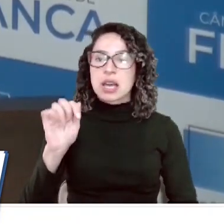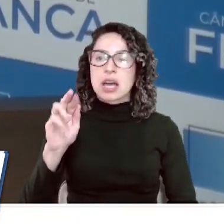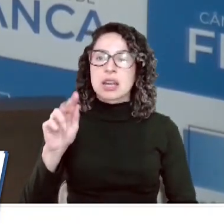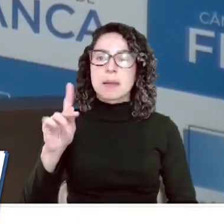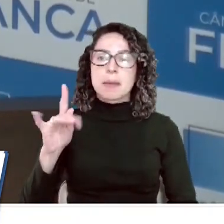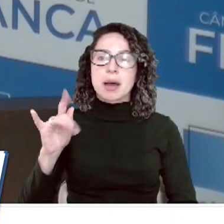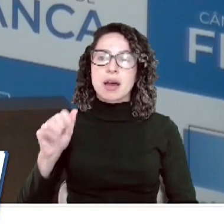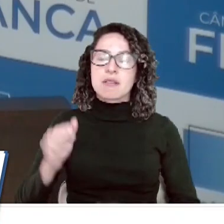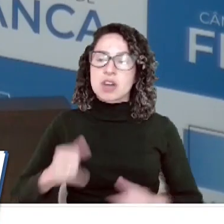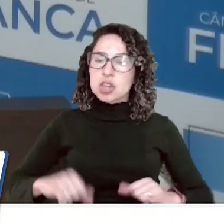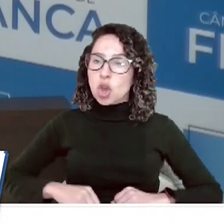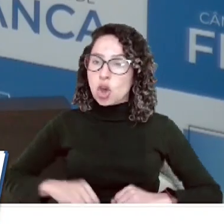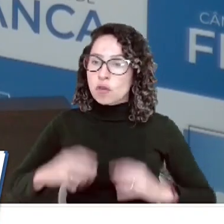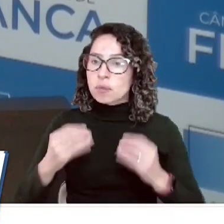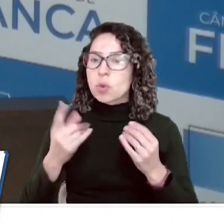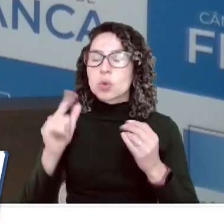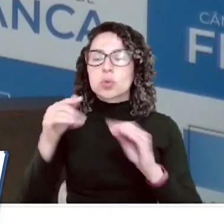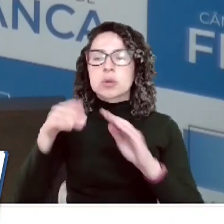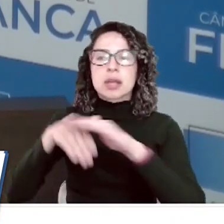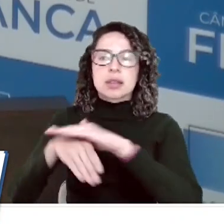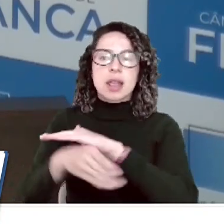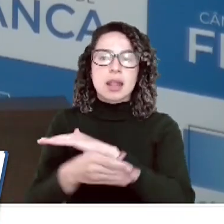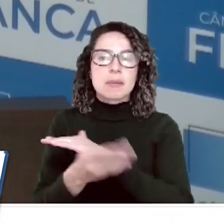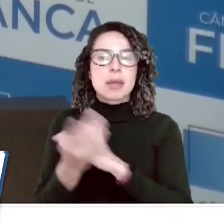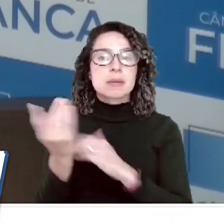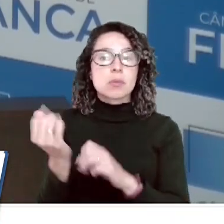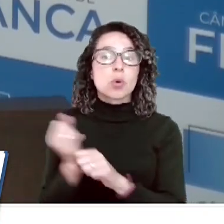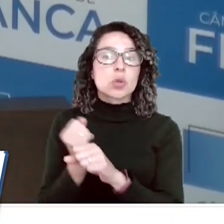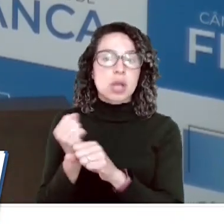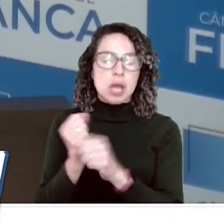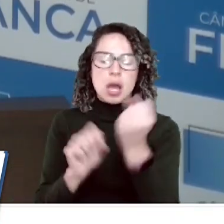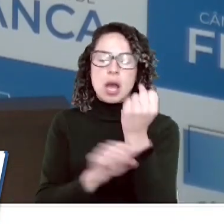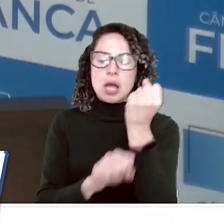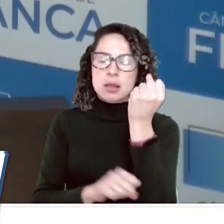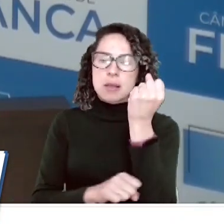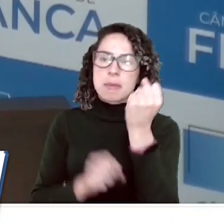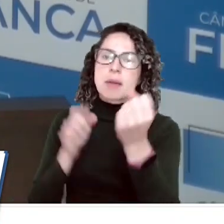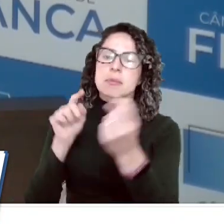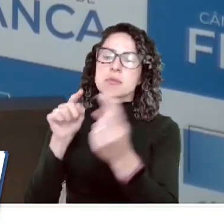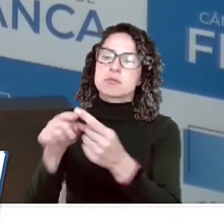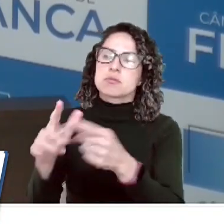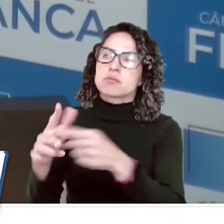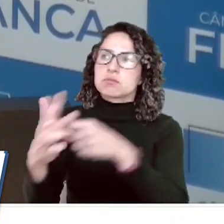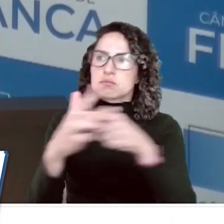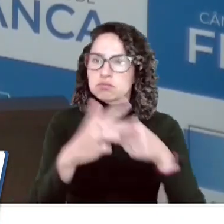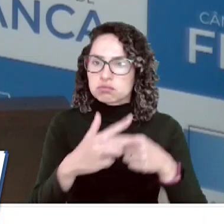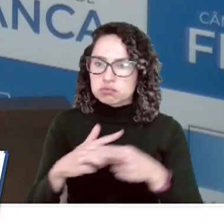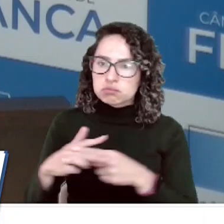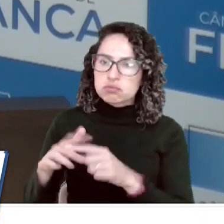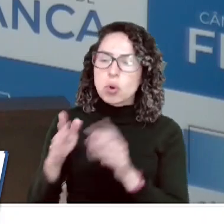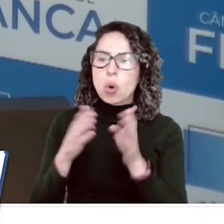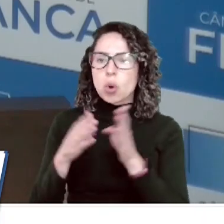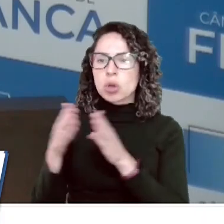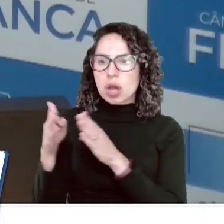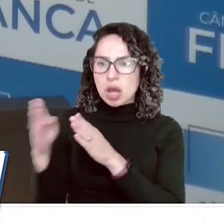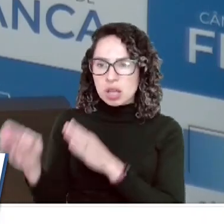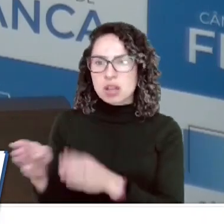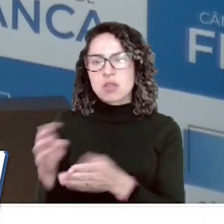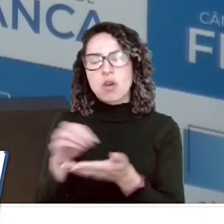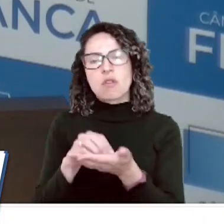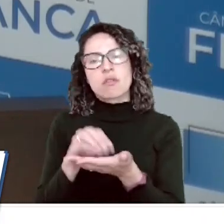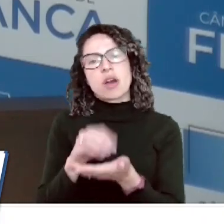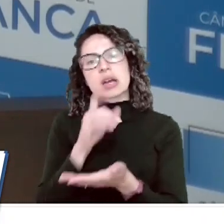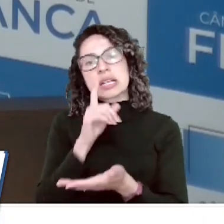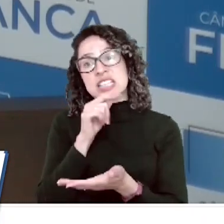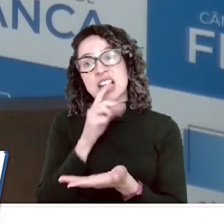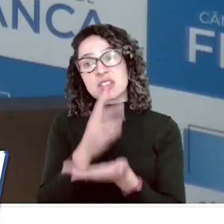muito sem saneamento básico por muito tempo. A Sabesp foi, consertou o sistema, organizou a falta d'água